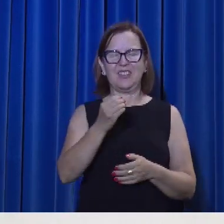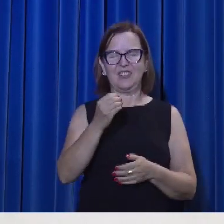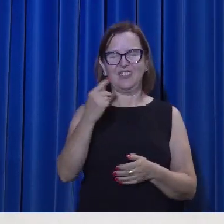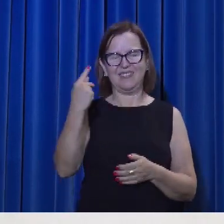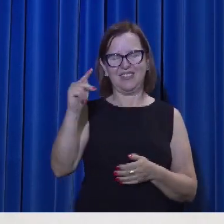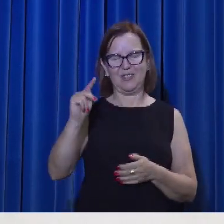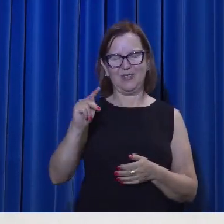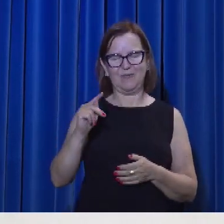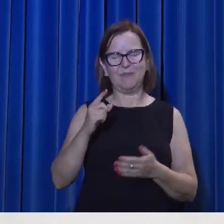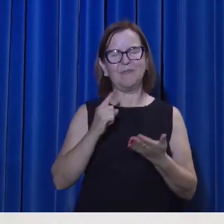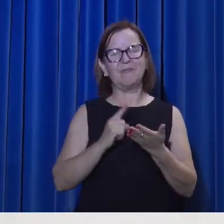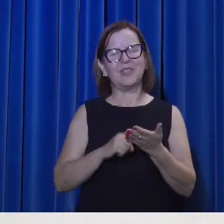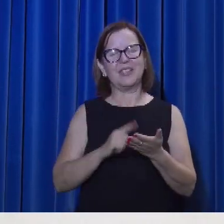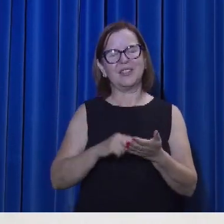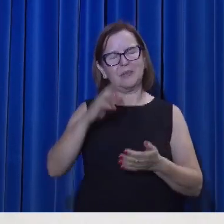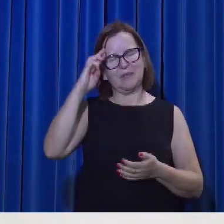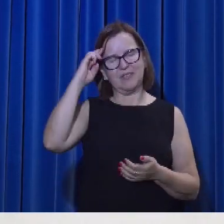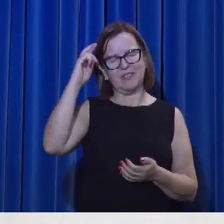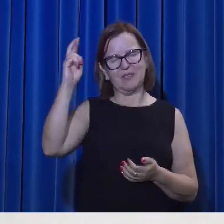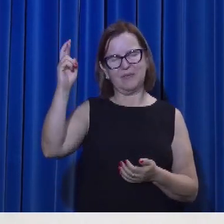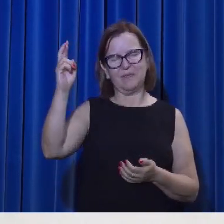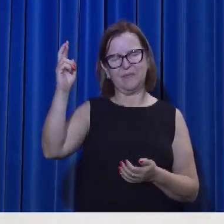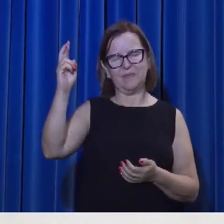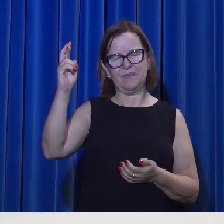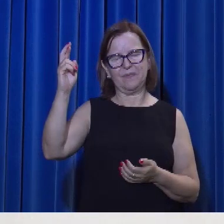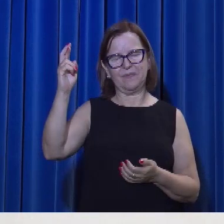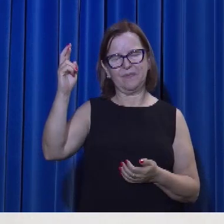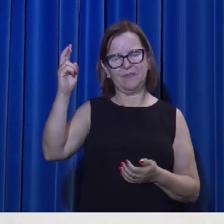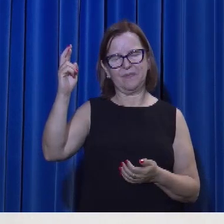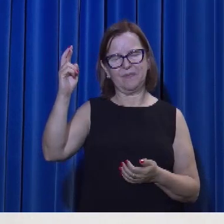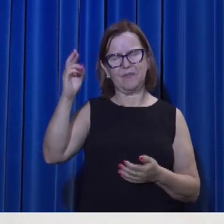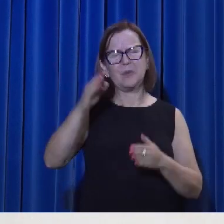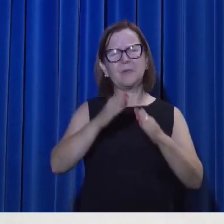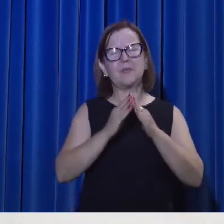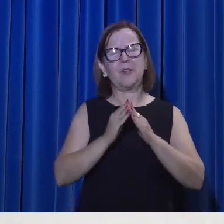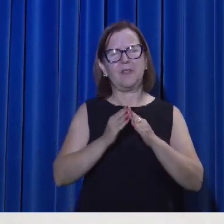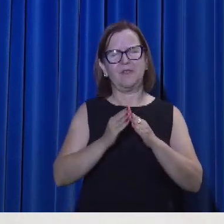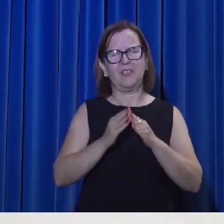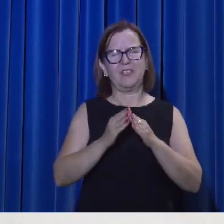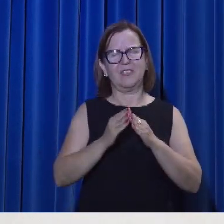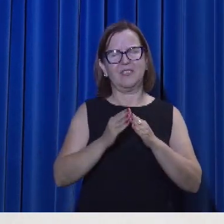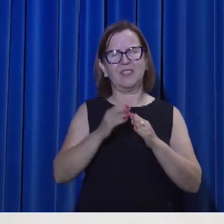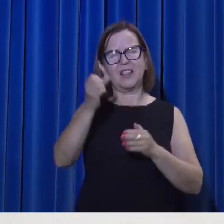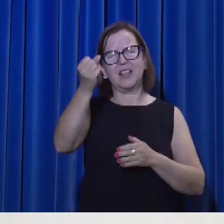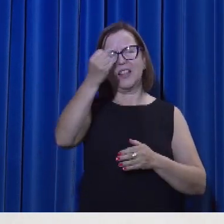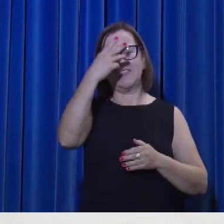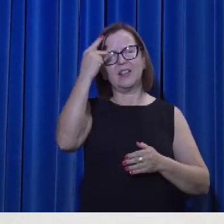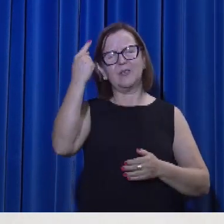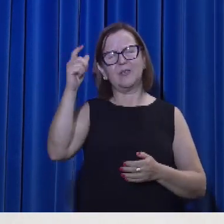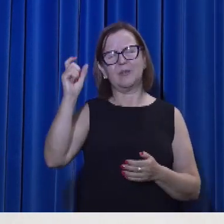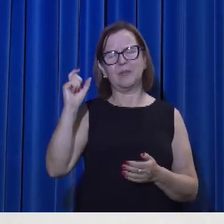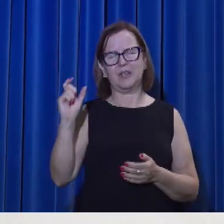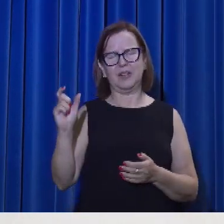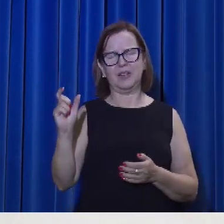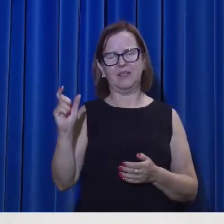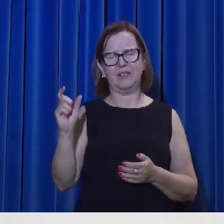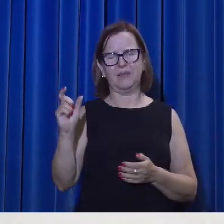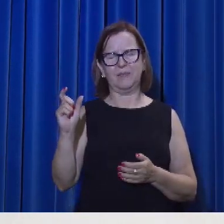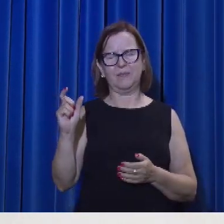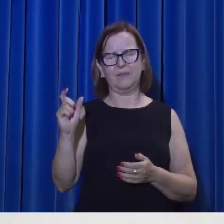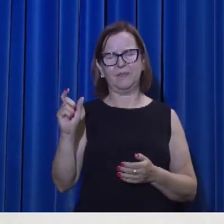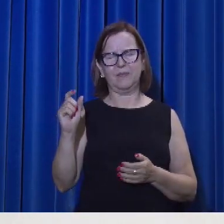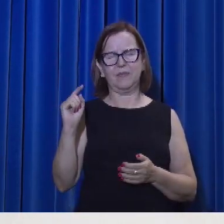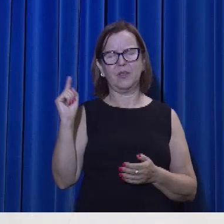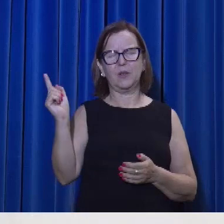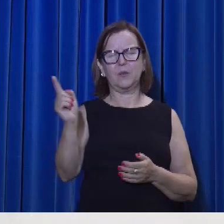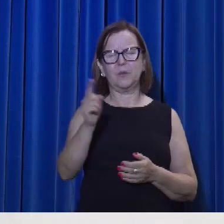te pedimos, Senhor, é que o Senhor fale conosco nesta reunião. Que esse nosso